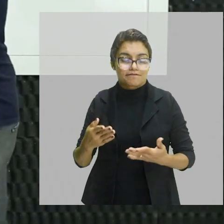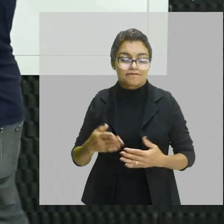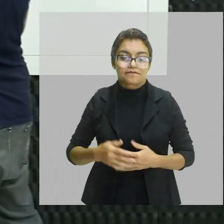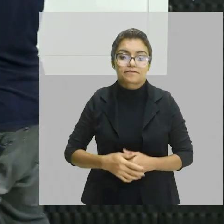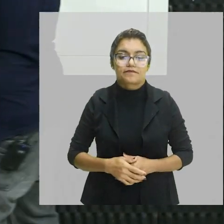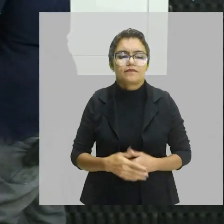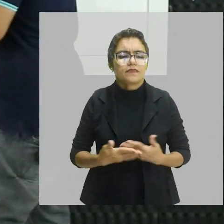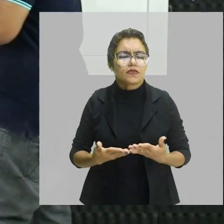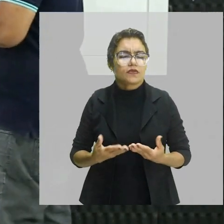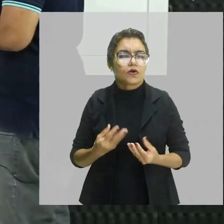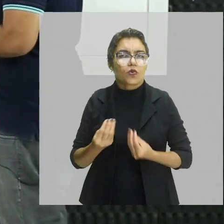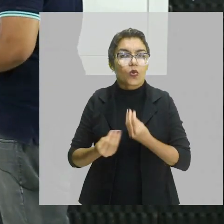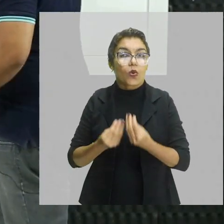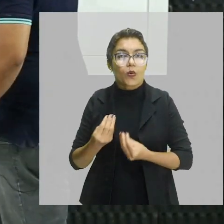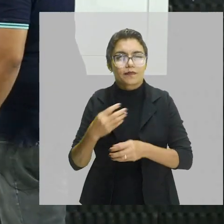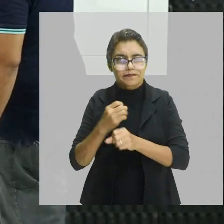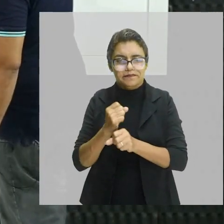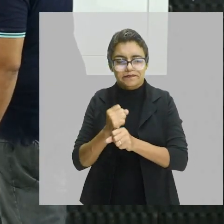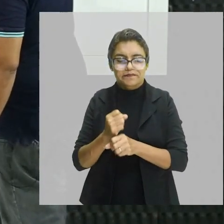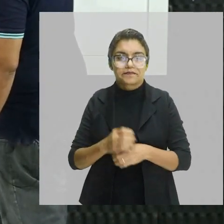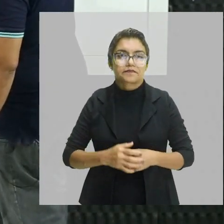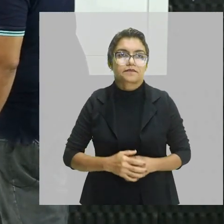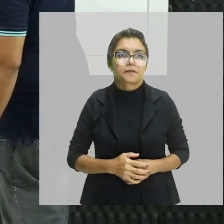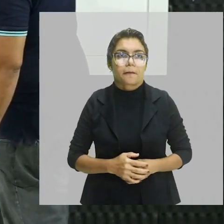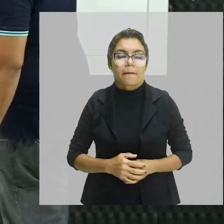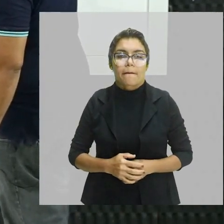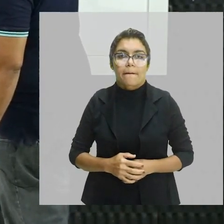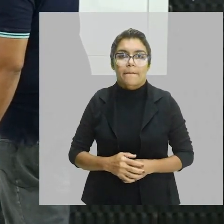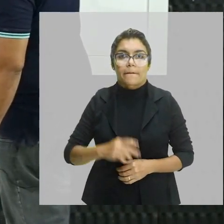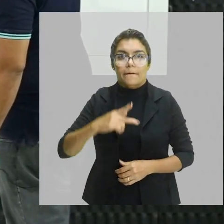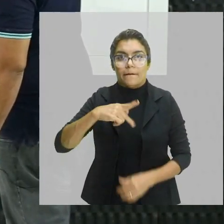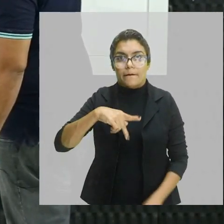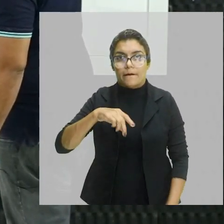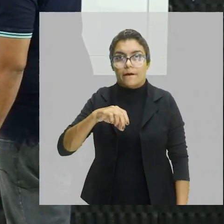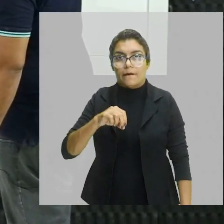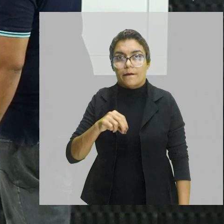Certo. Então, vamos lá. Gente, potência,